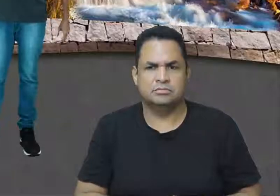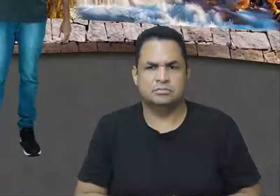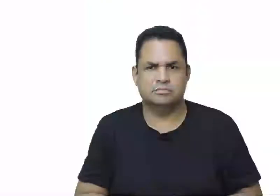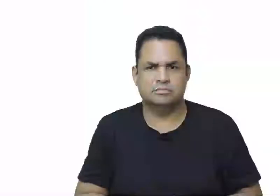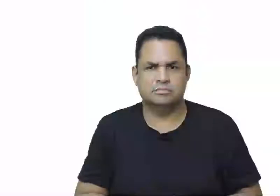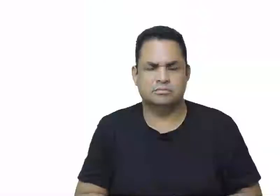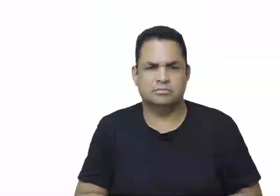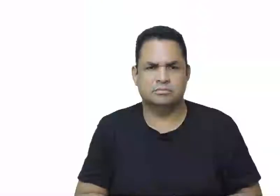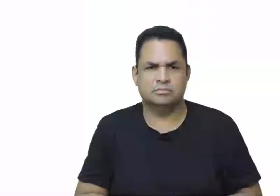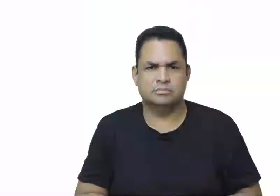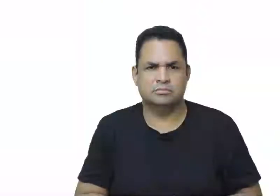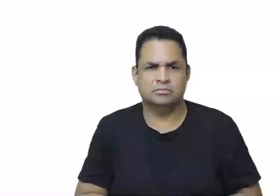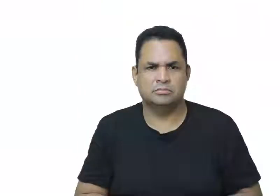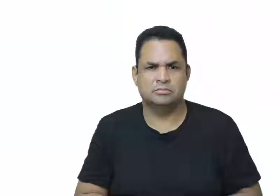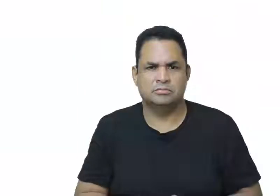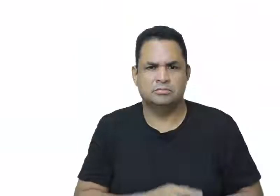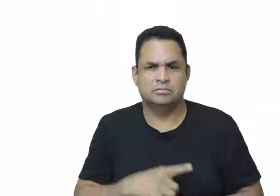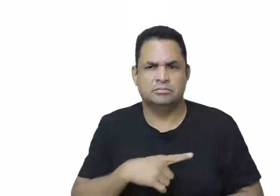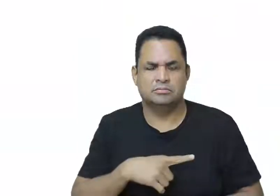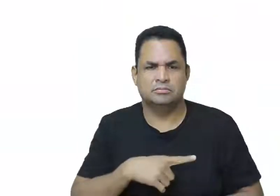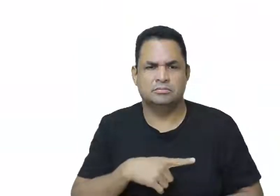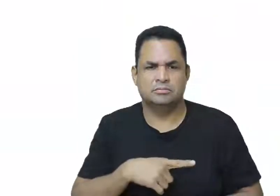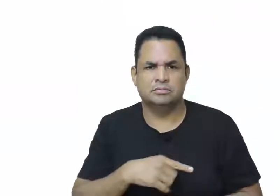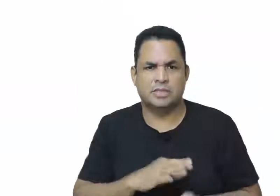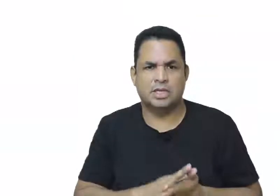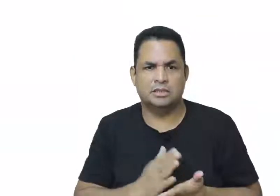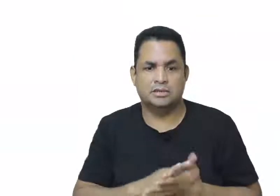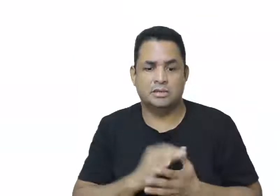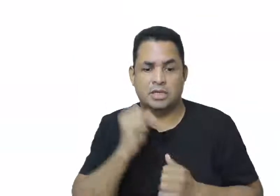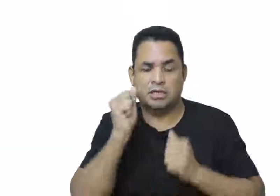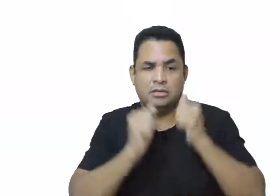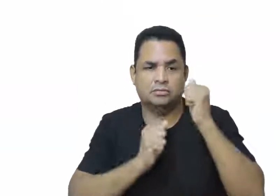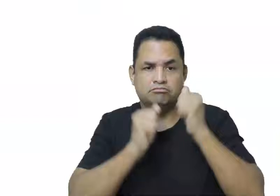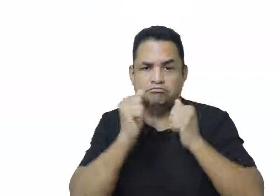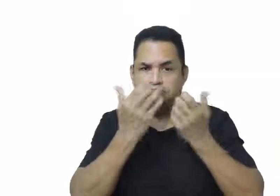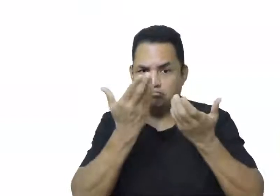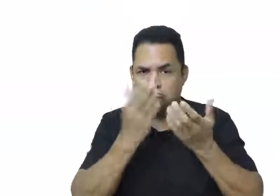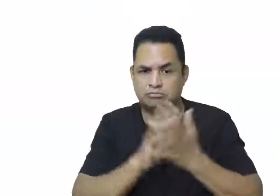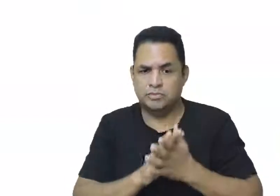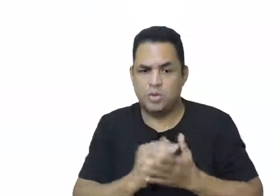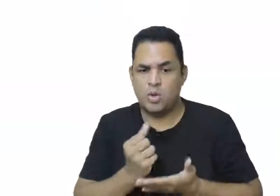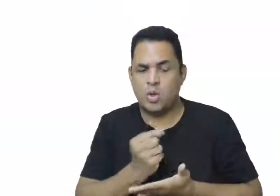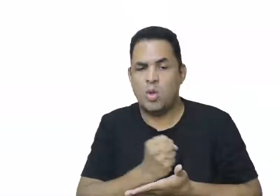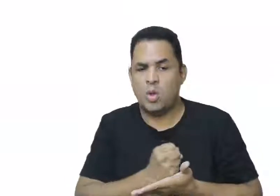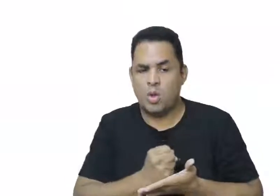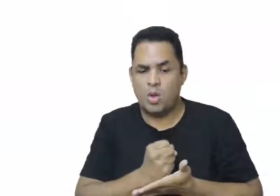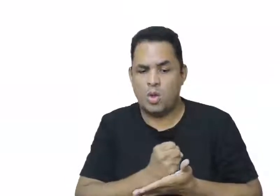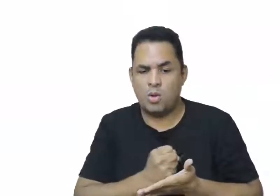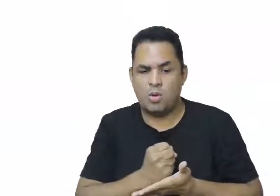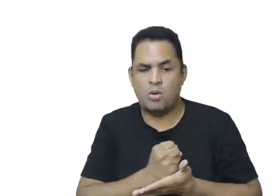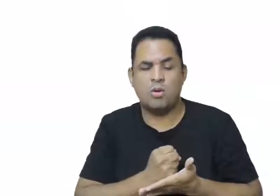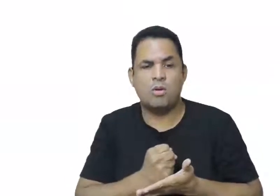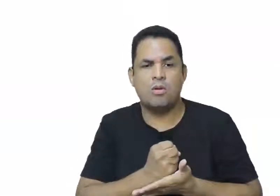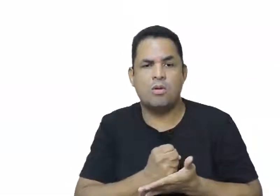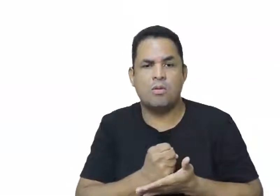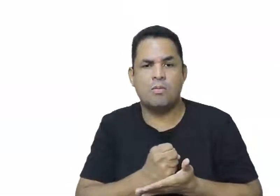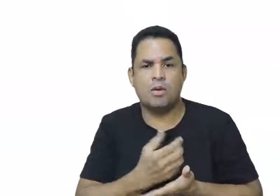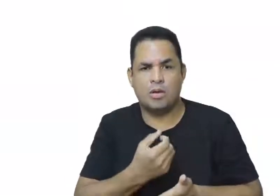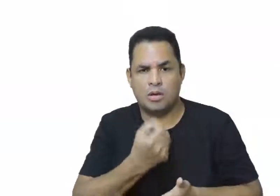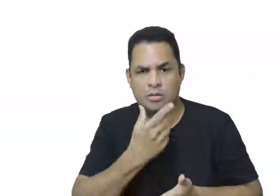isso. Mas a Índia também tem seus pontos em destaque, como é a indústria farmacêutica, tá? Essa